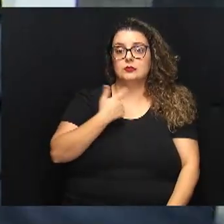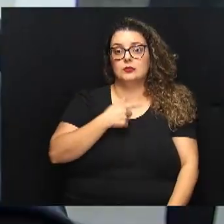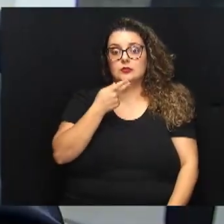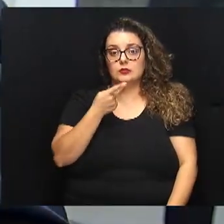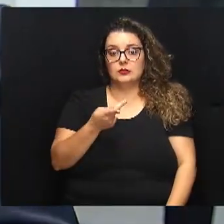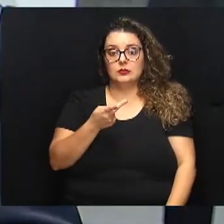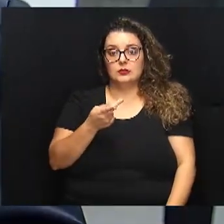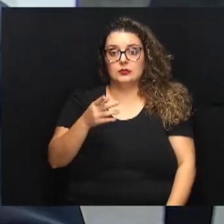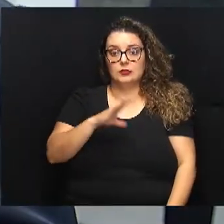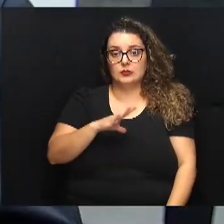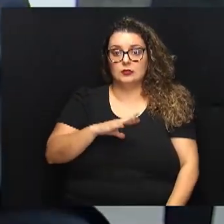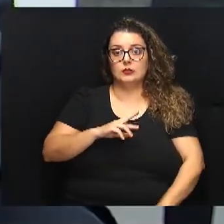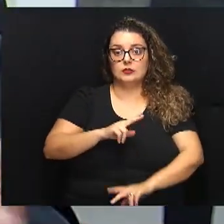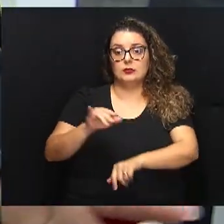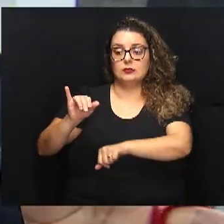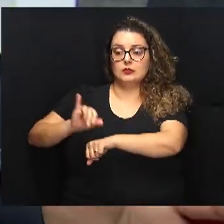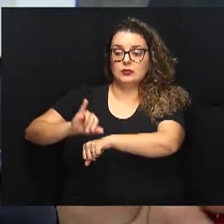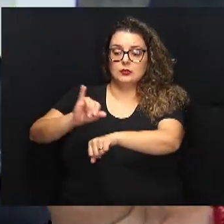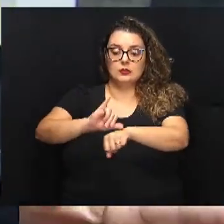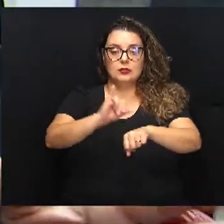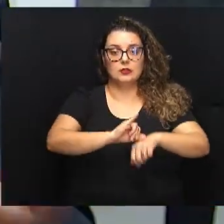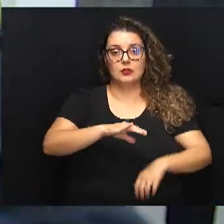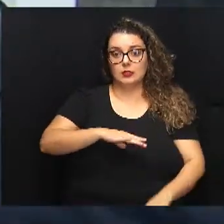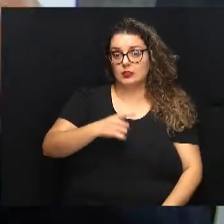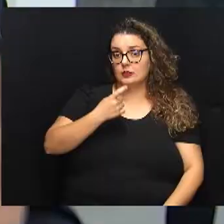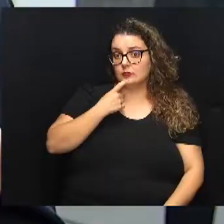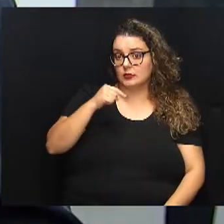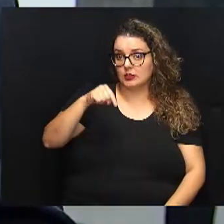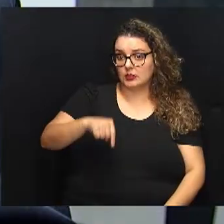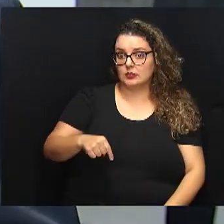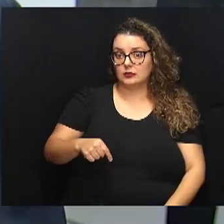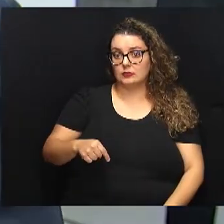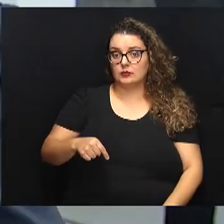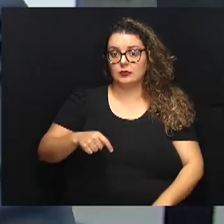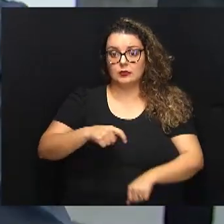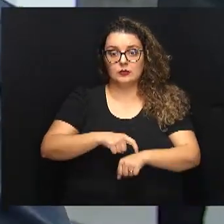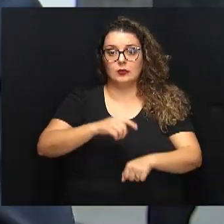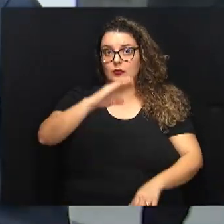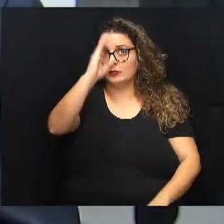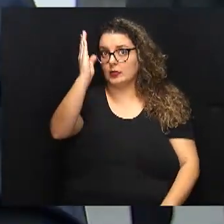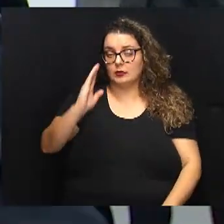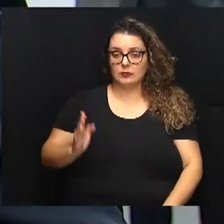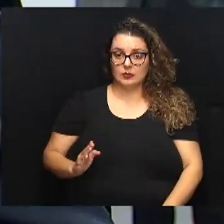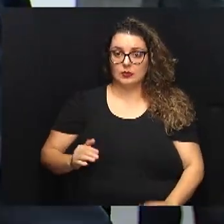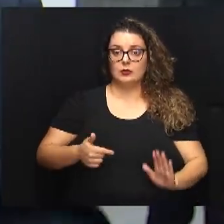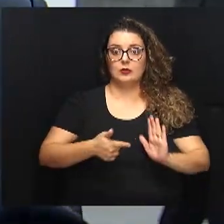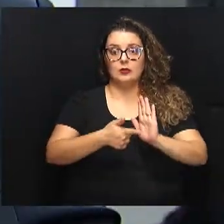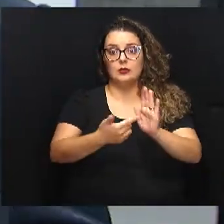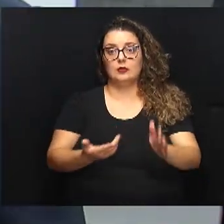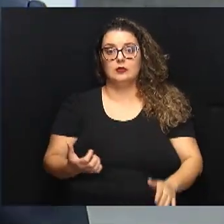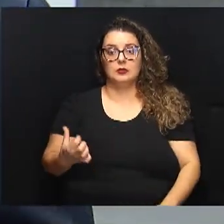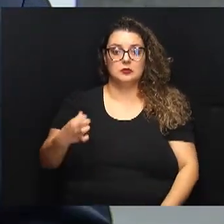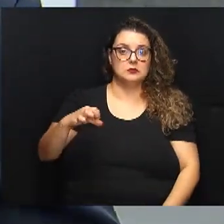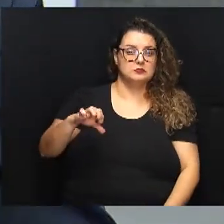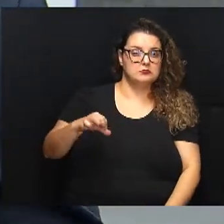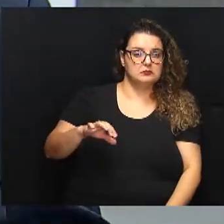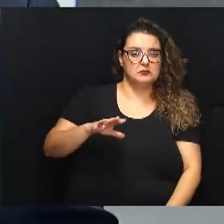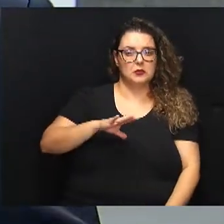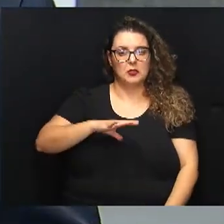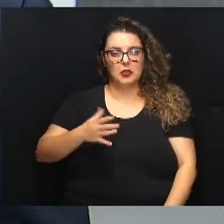na frente de várias capitais, né? Campinas é uma cidade que no cenário brasileiro, ela se apresenta às vezes como a 9ª